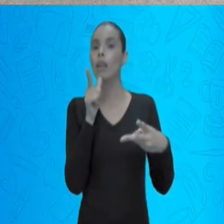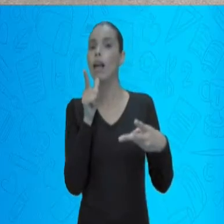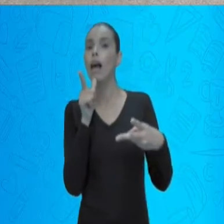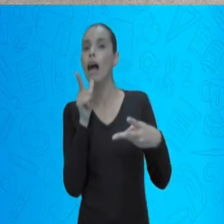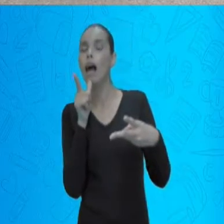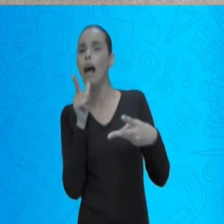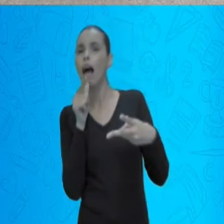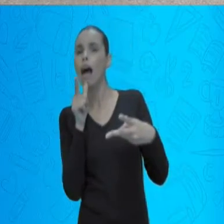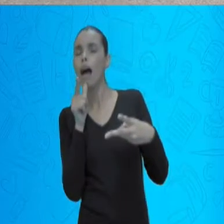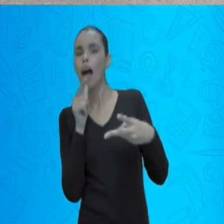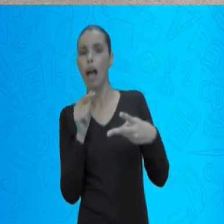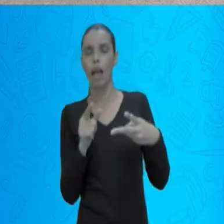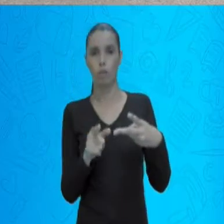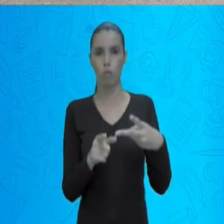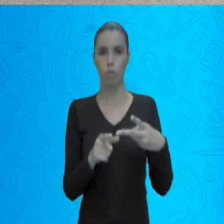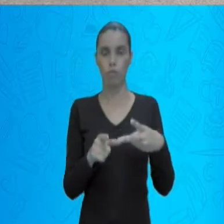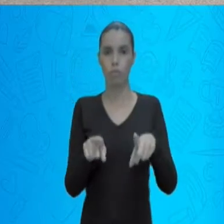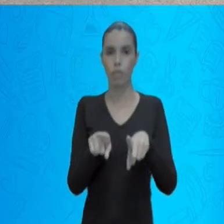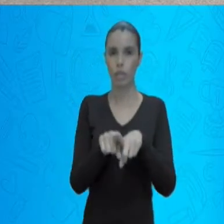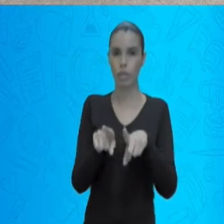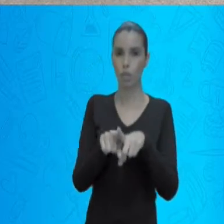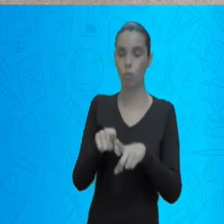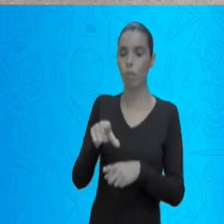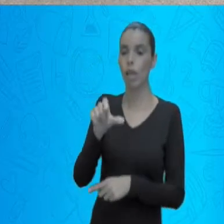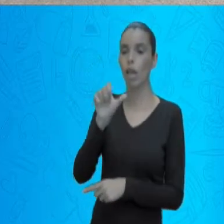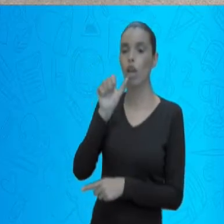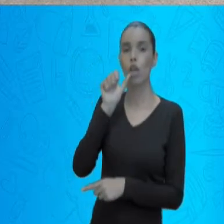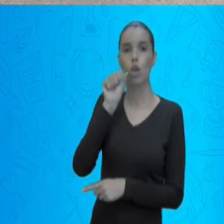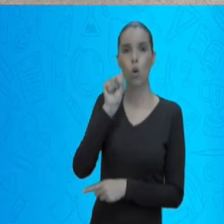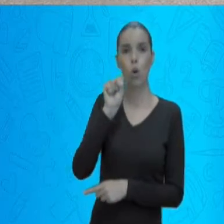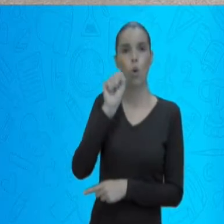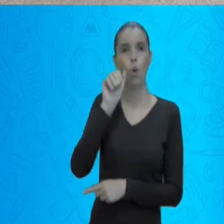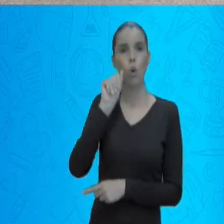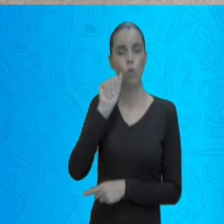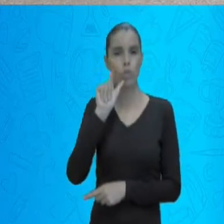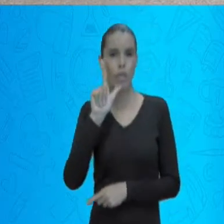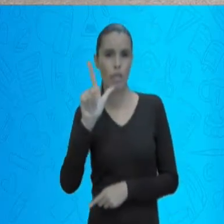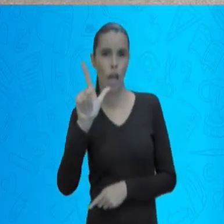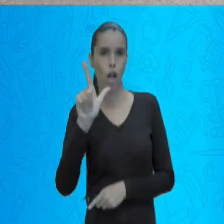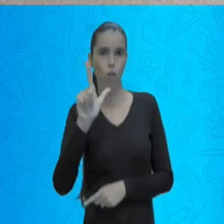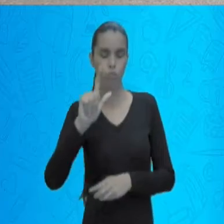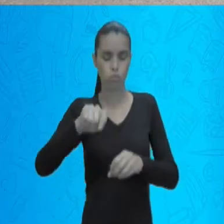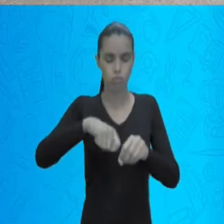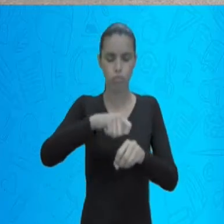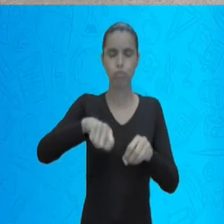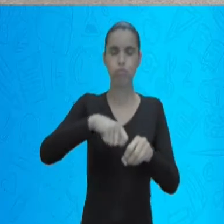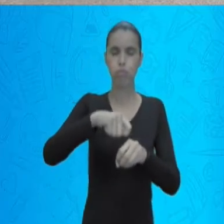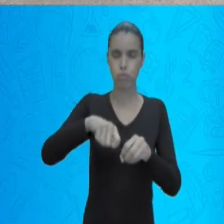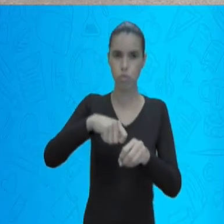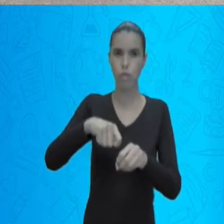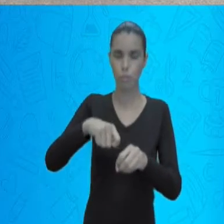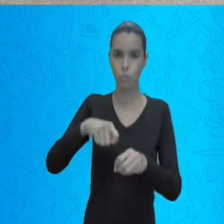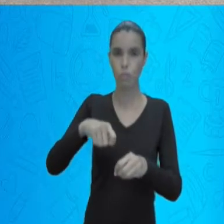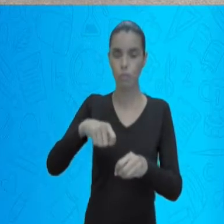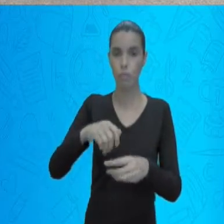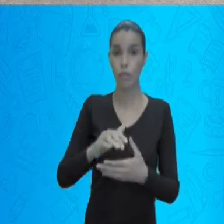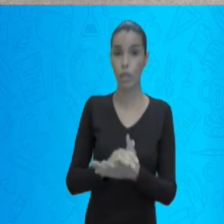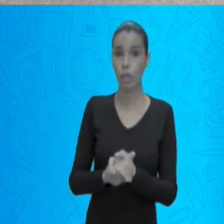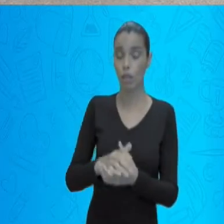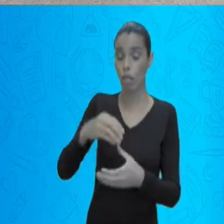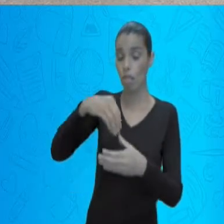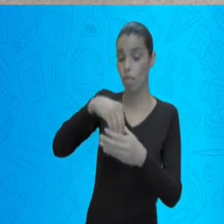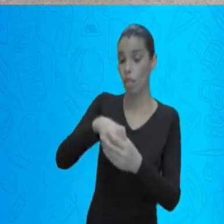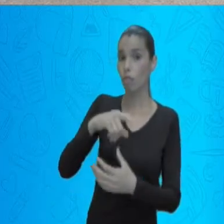NaCl, uma substância, o sal de cozinha. Pegou um pouco de água, colocou em um